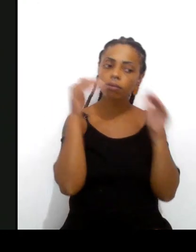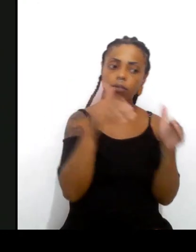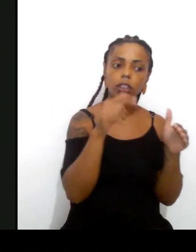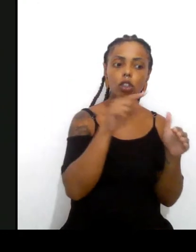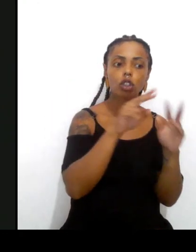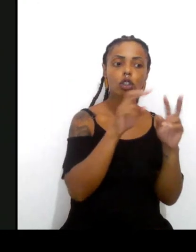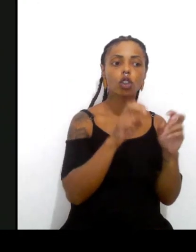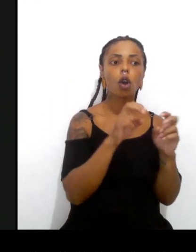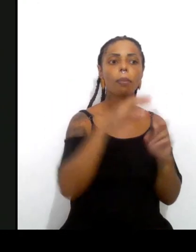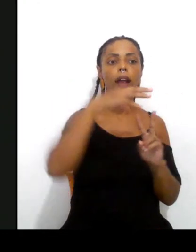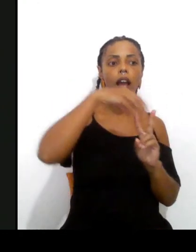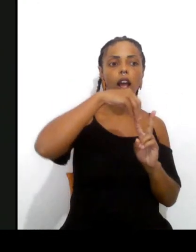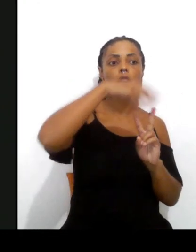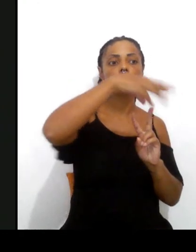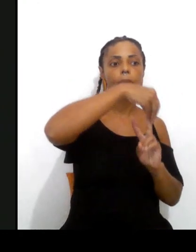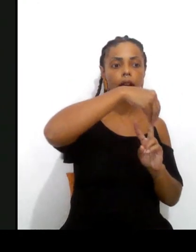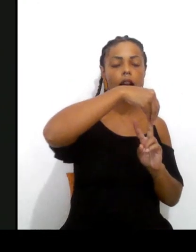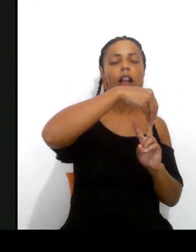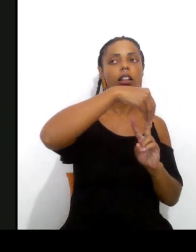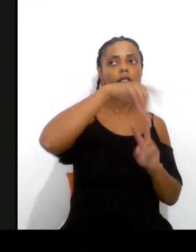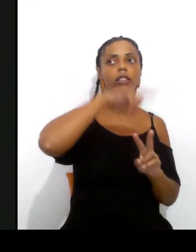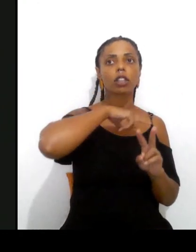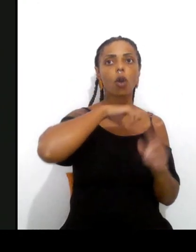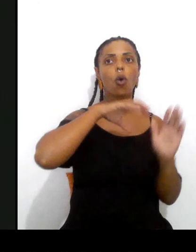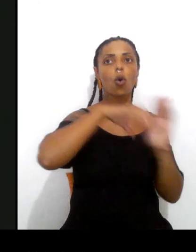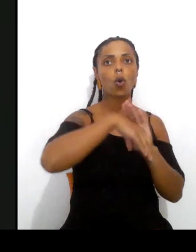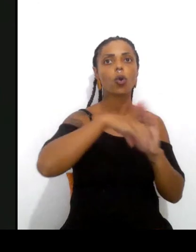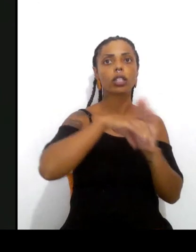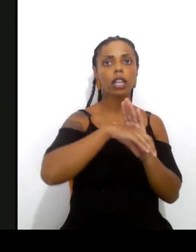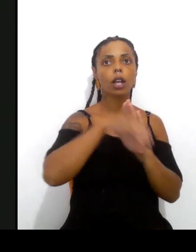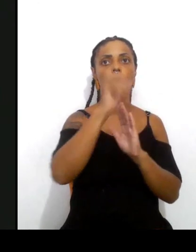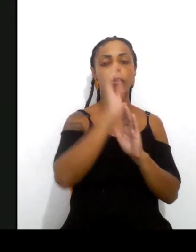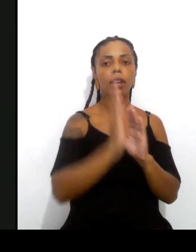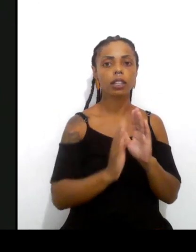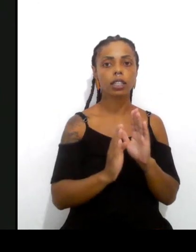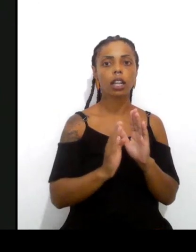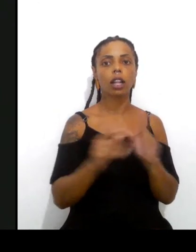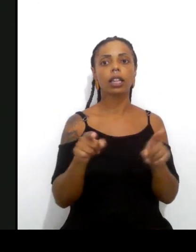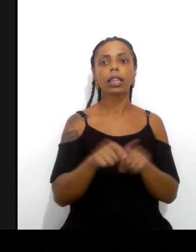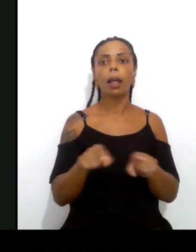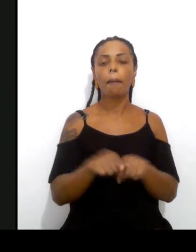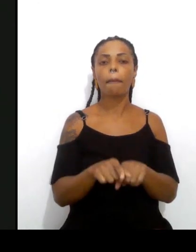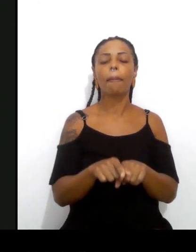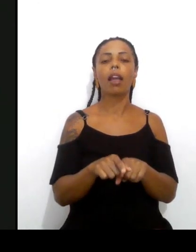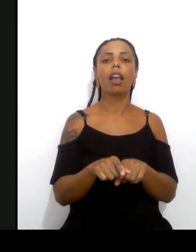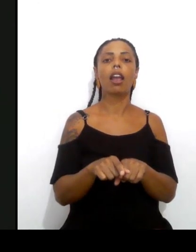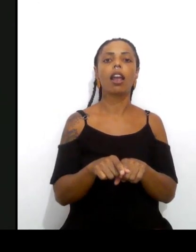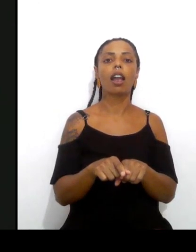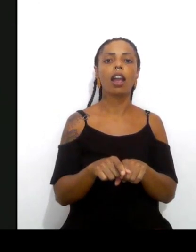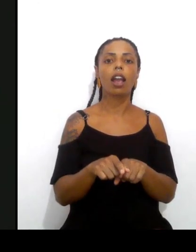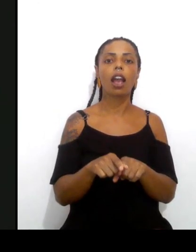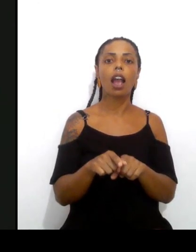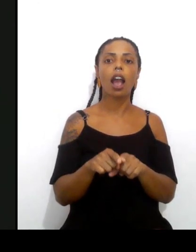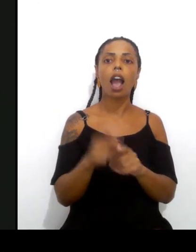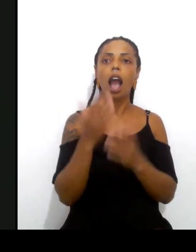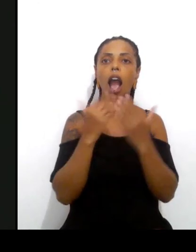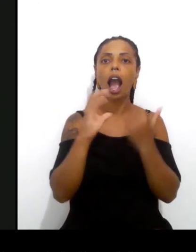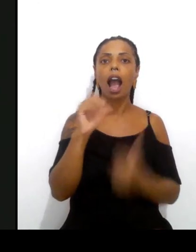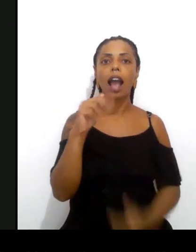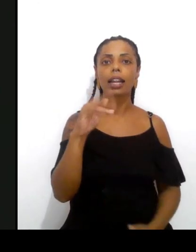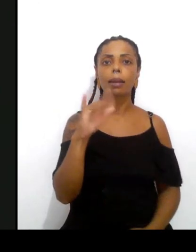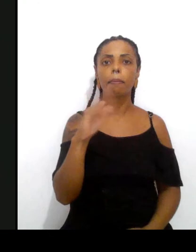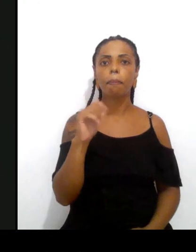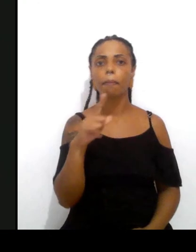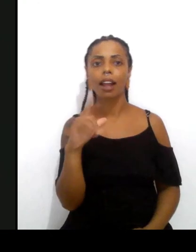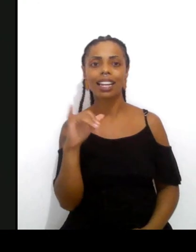partido brasileiro e do canibalismo inicialmente caberia a indicar